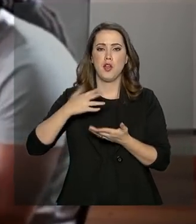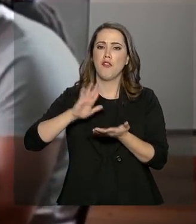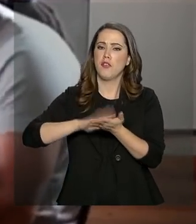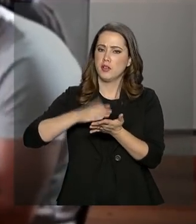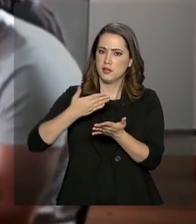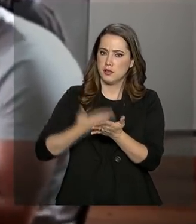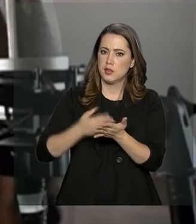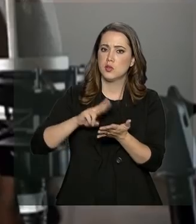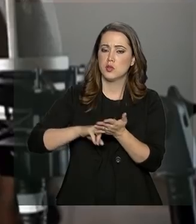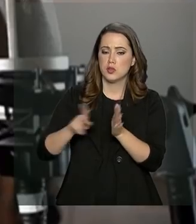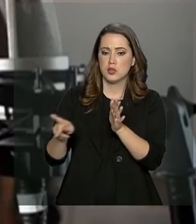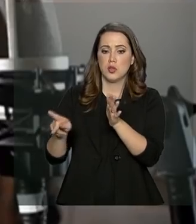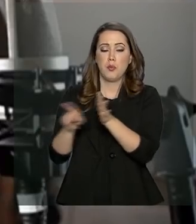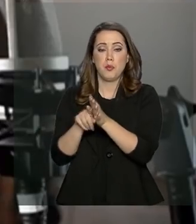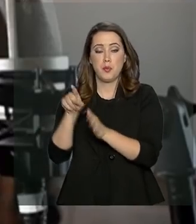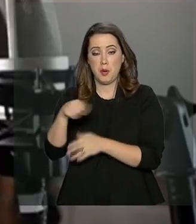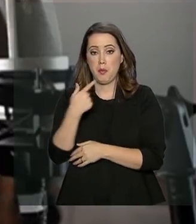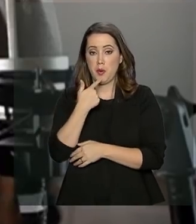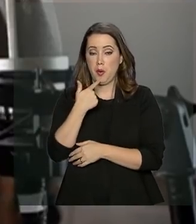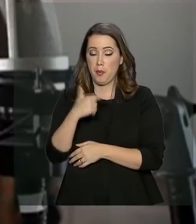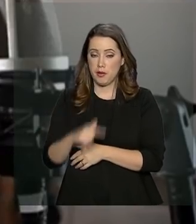o hebraico.